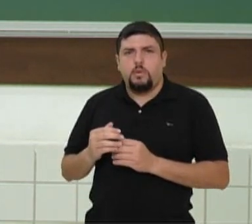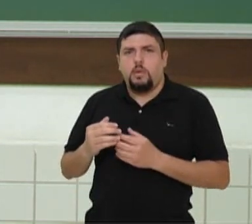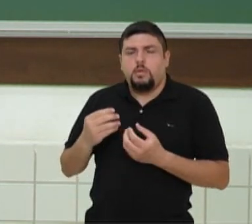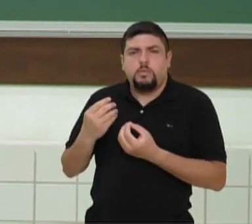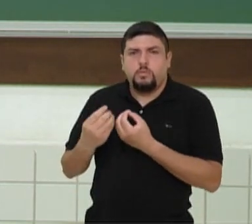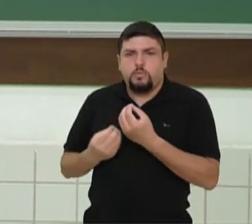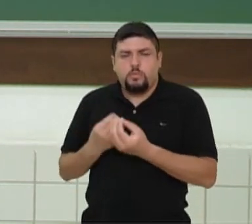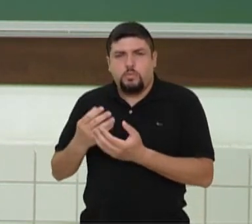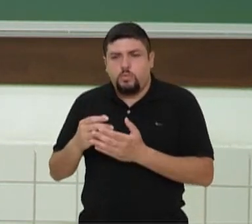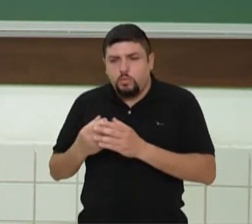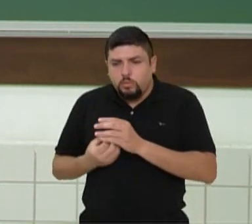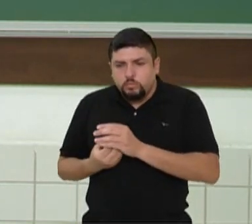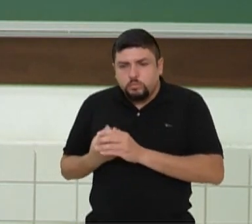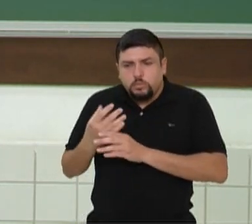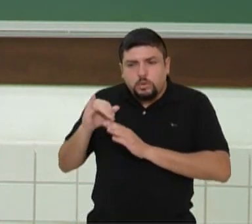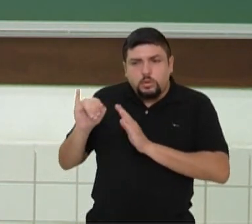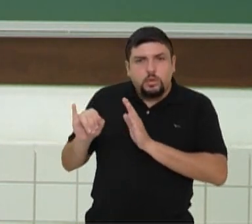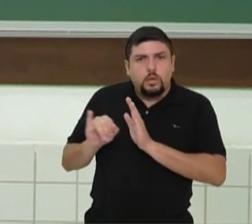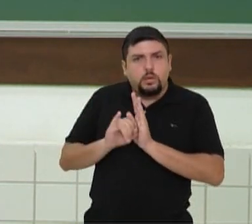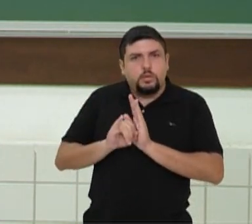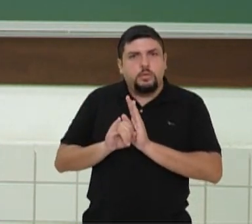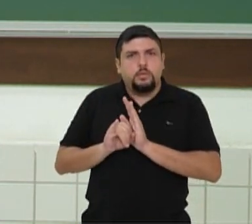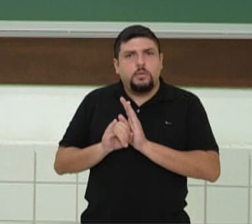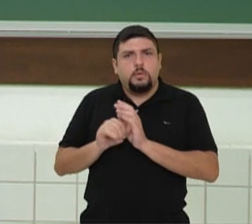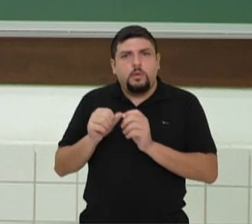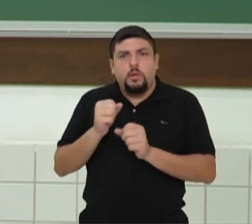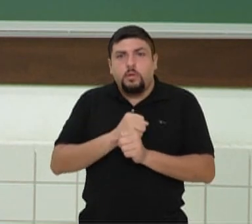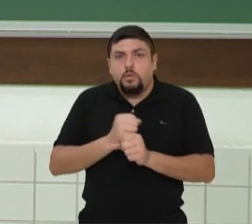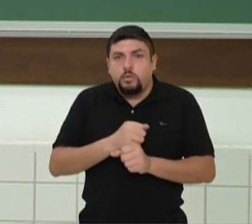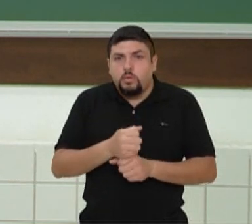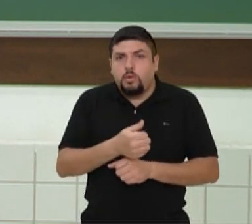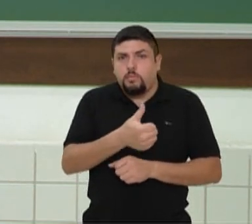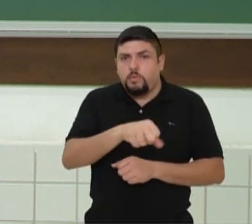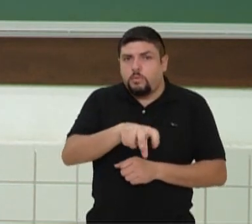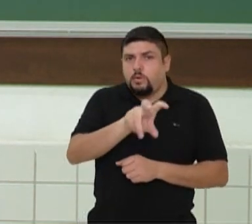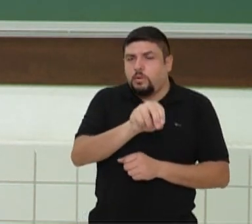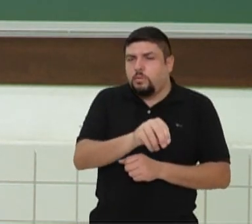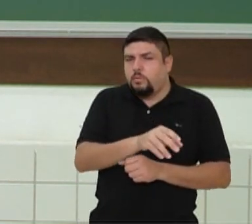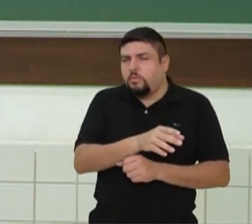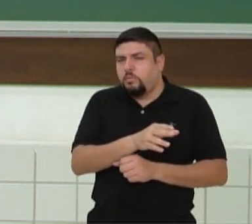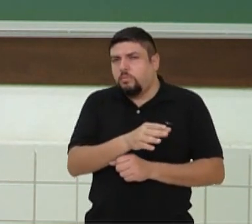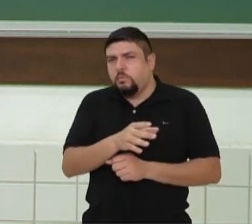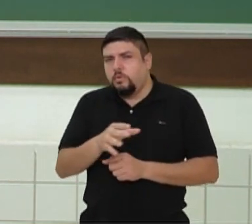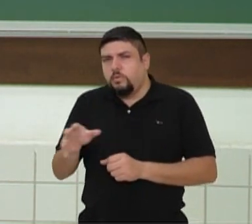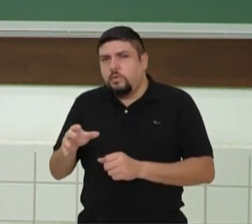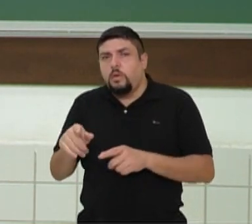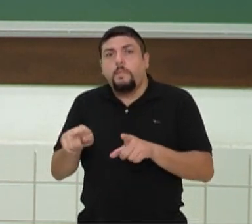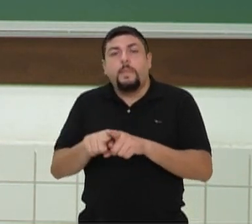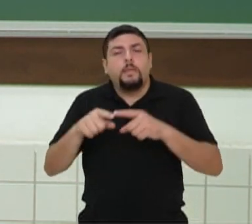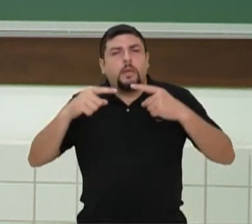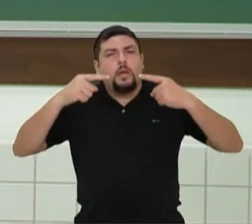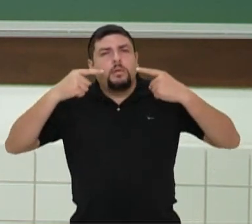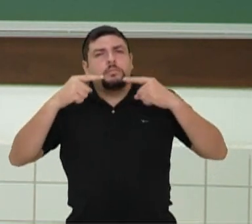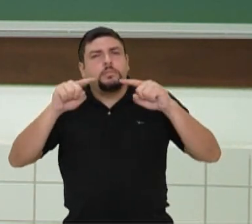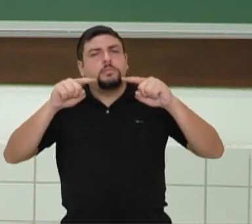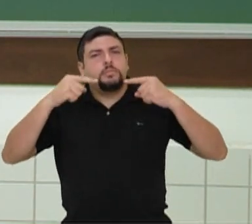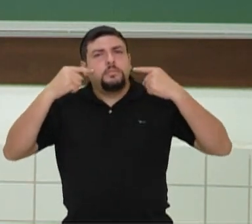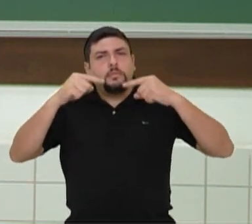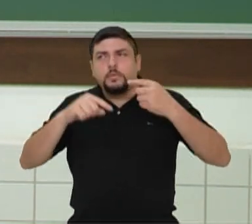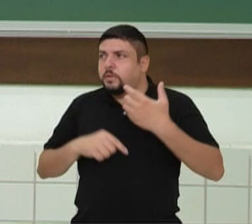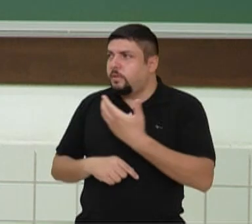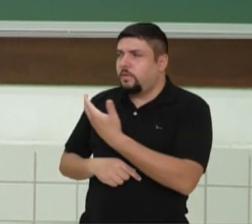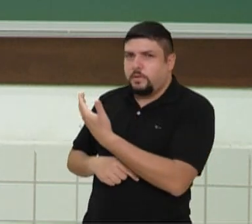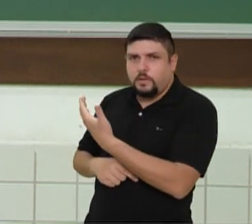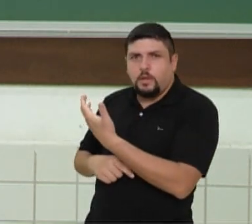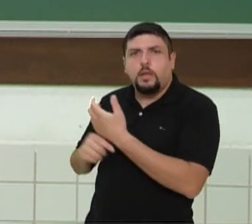partir daqui, dos anos 50, e essa conquista, em particular, essa música do Maugeri Neto vai ser bastante fundamental, ele e